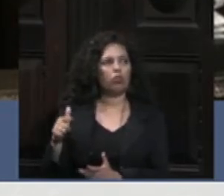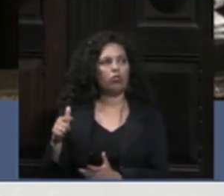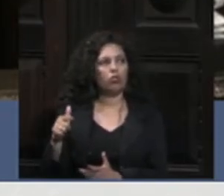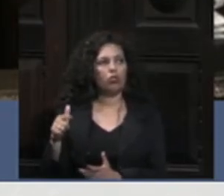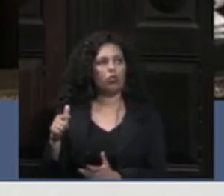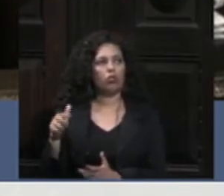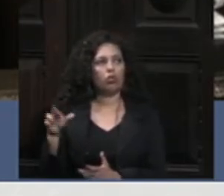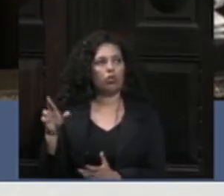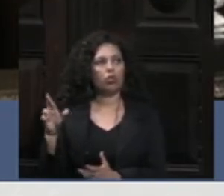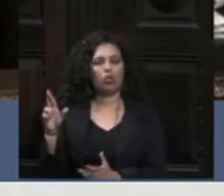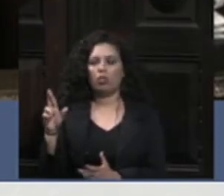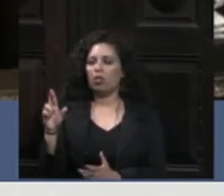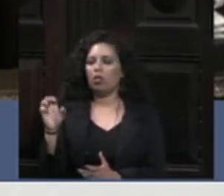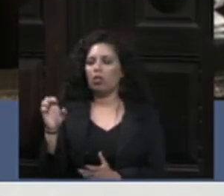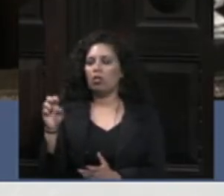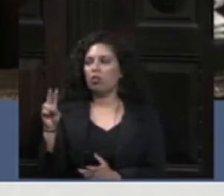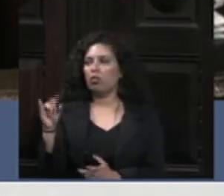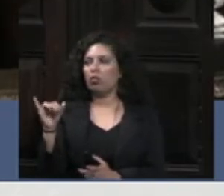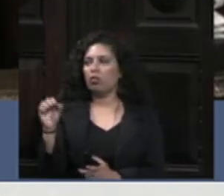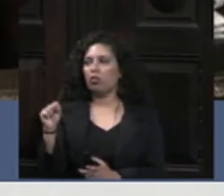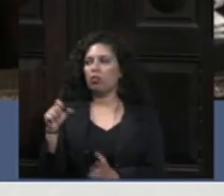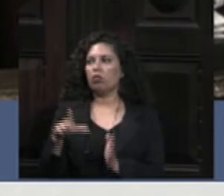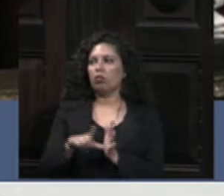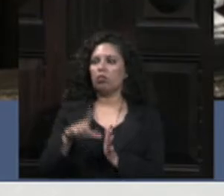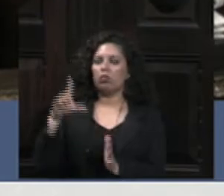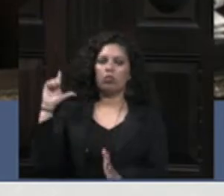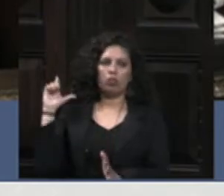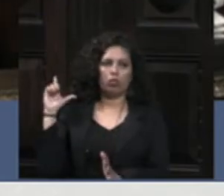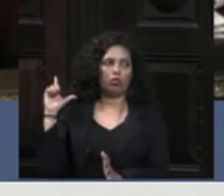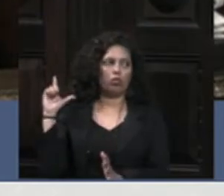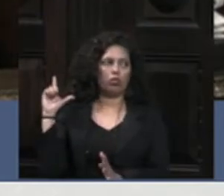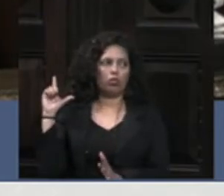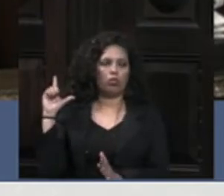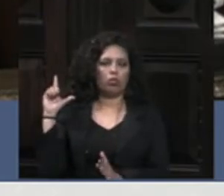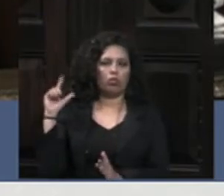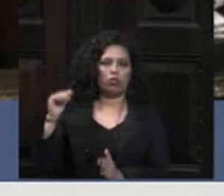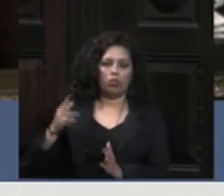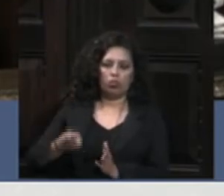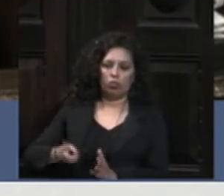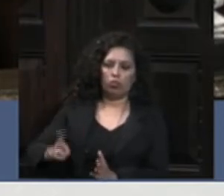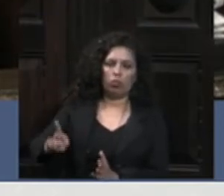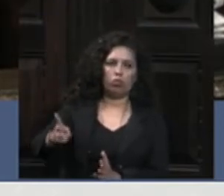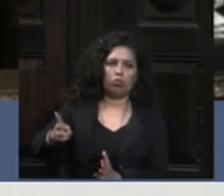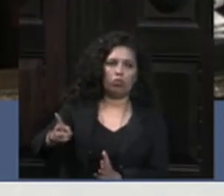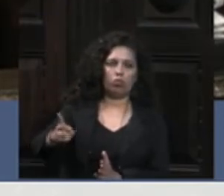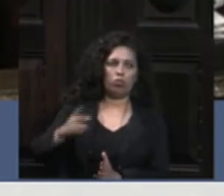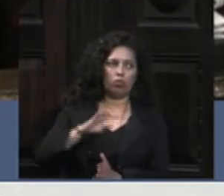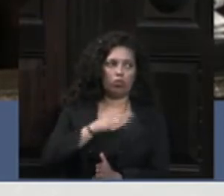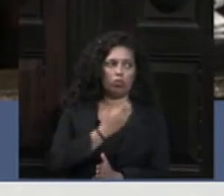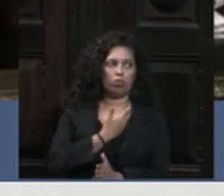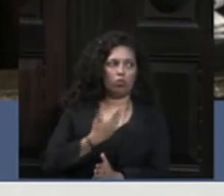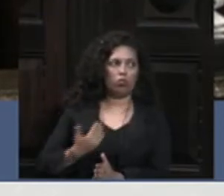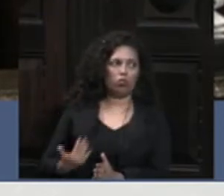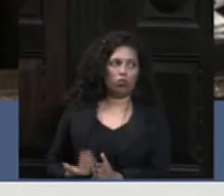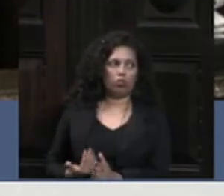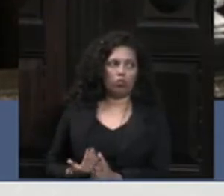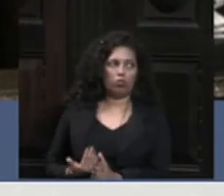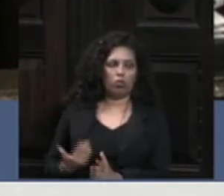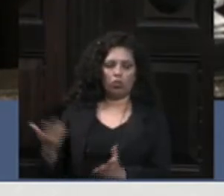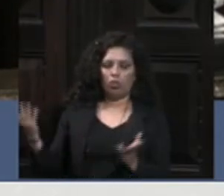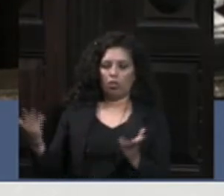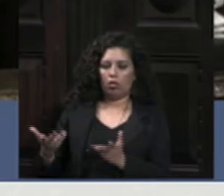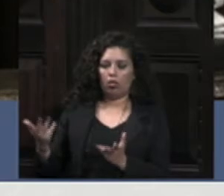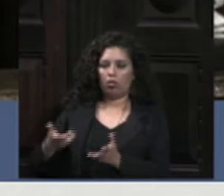O refis anterior ainda está em curso e o governo aprova um outro